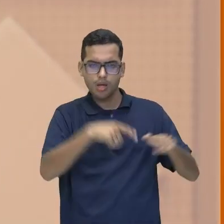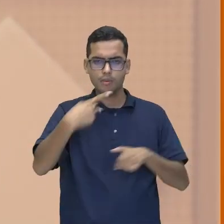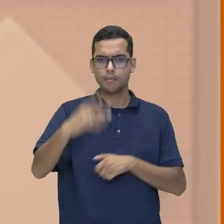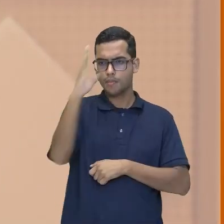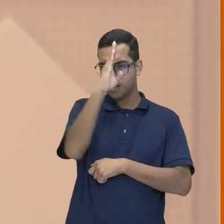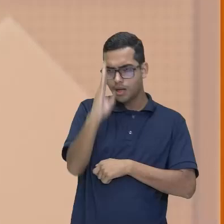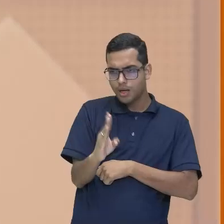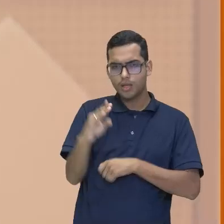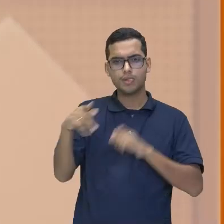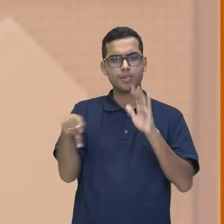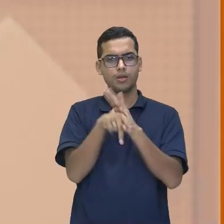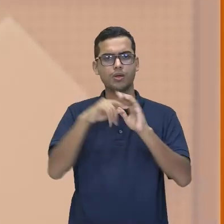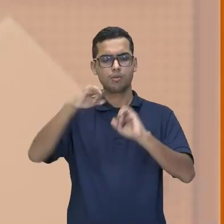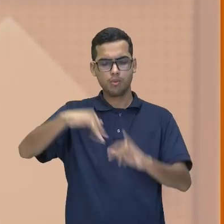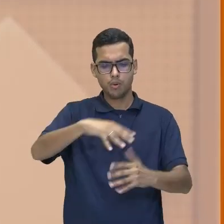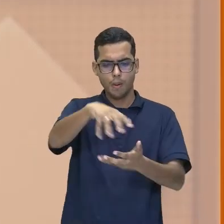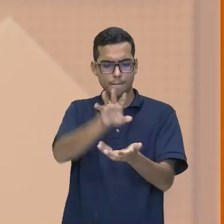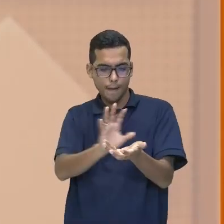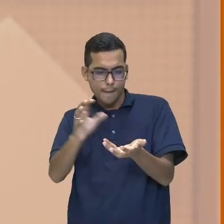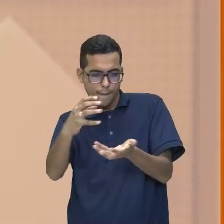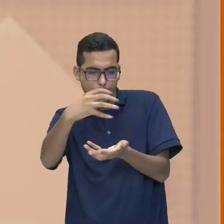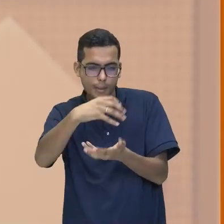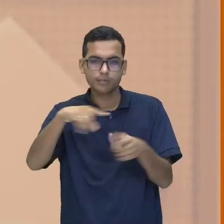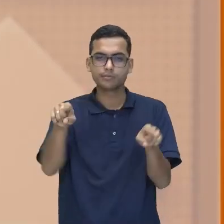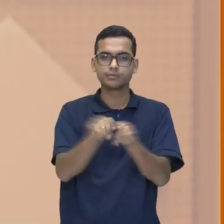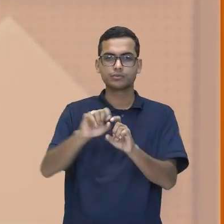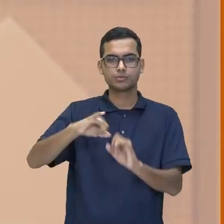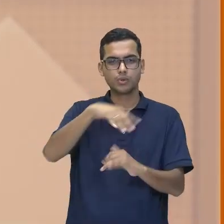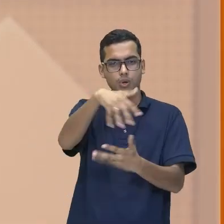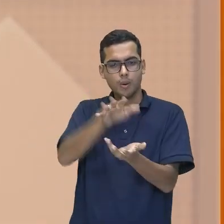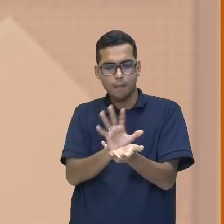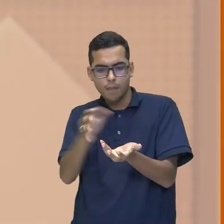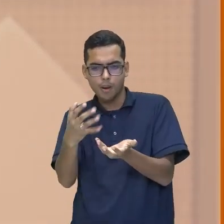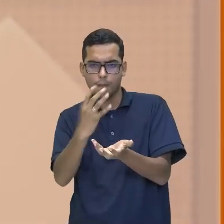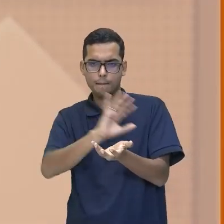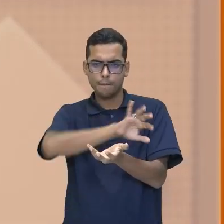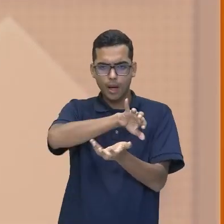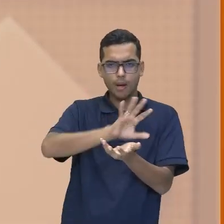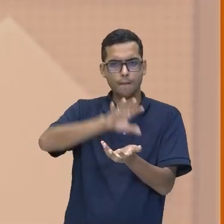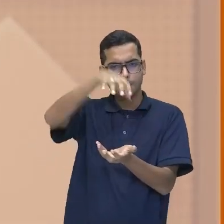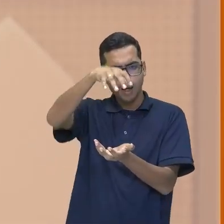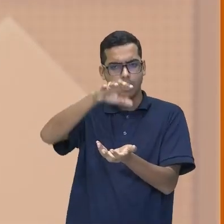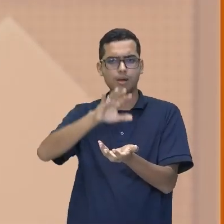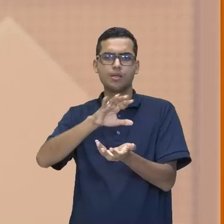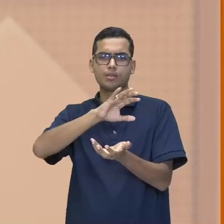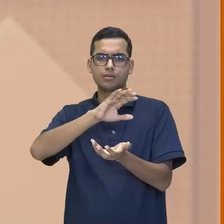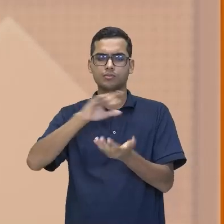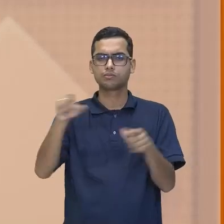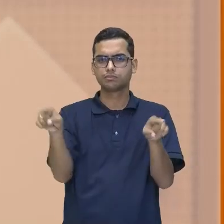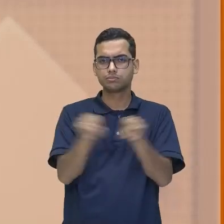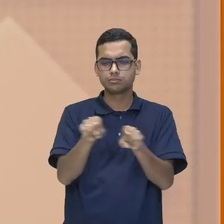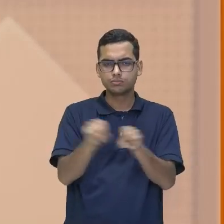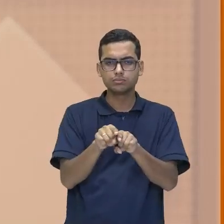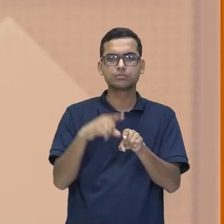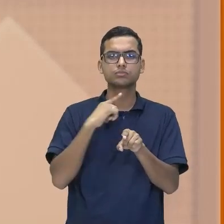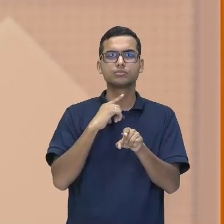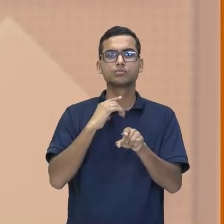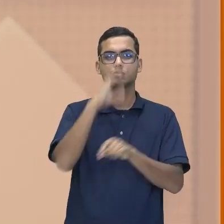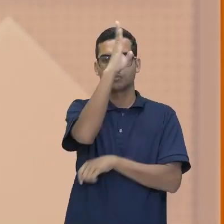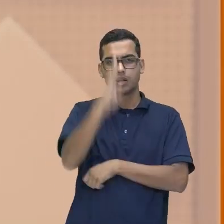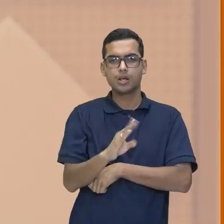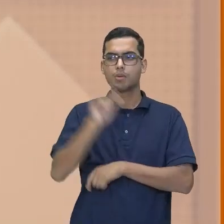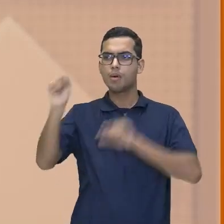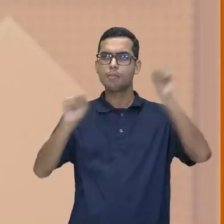quanto aos continentes, quanto aos hemisférios. Nós aprendemos sobre os pontos extremos do território